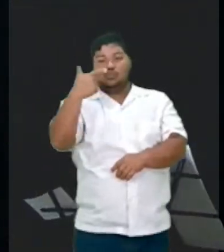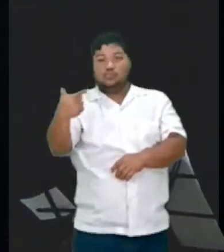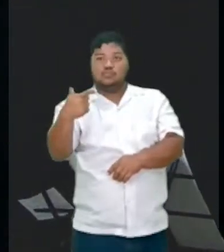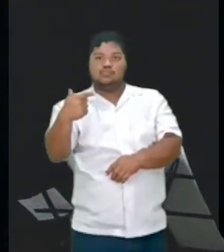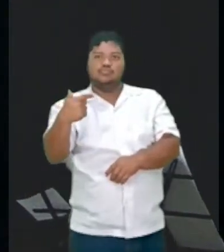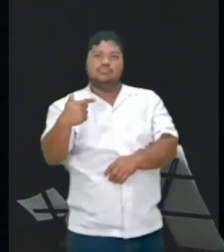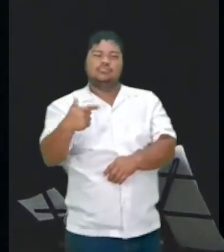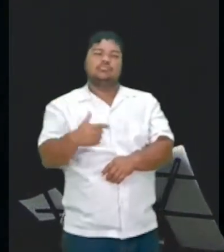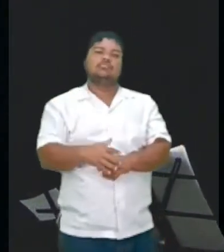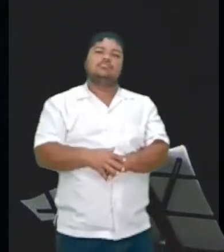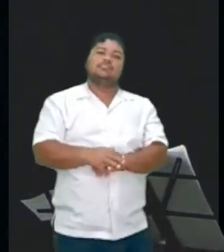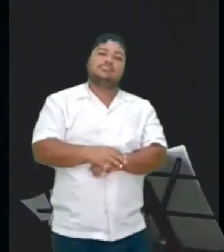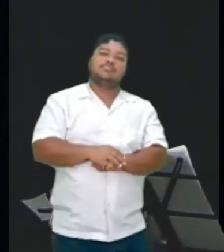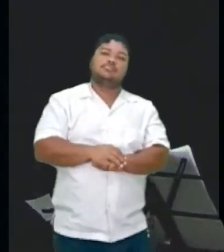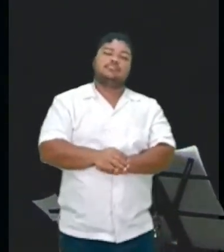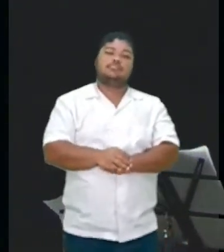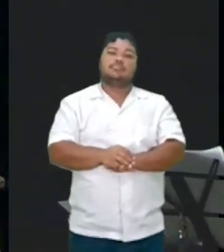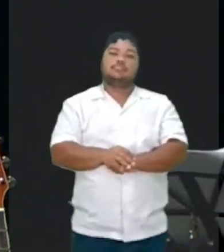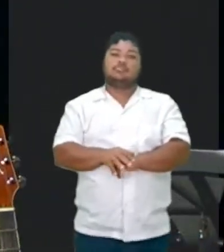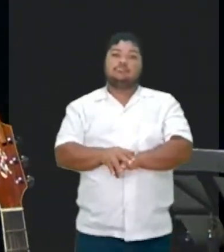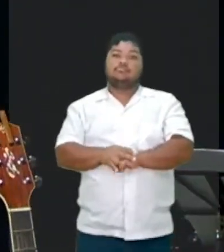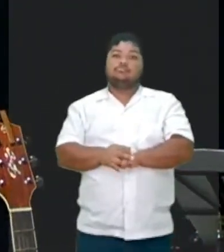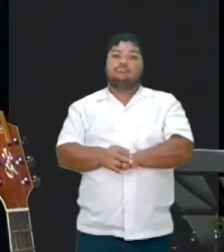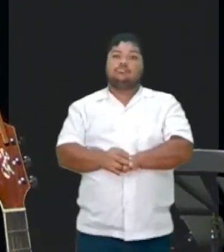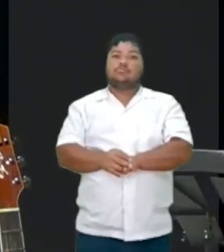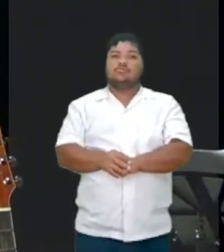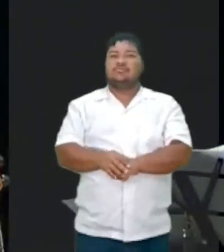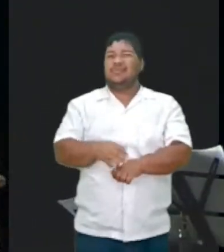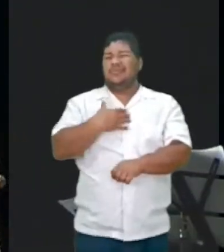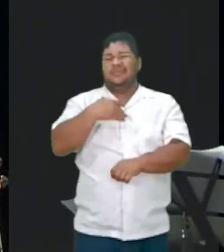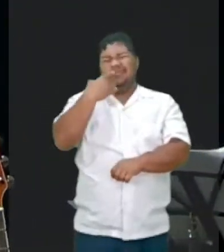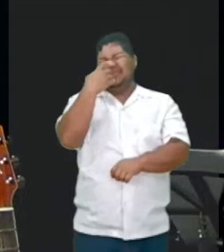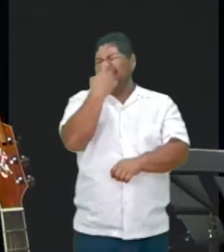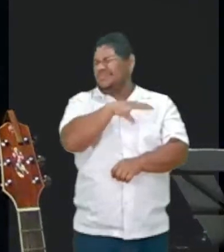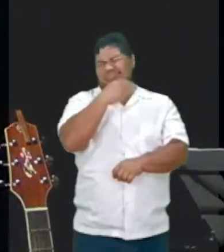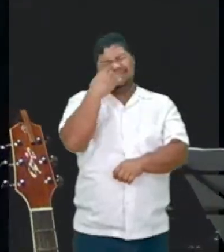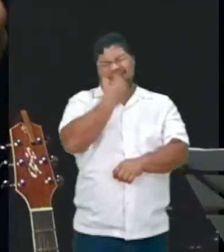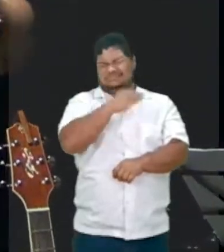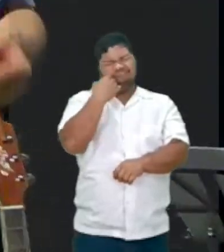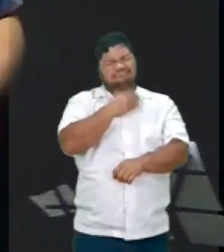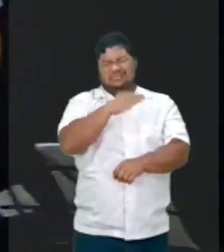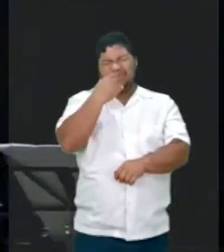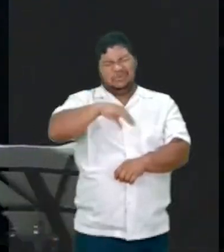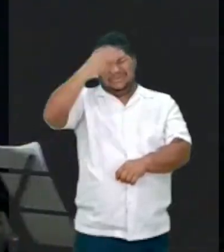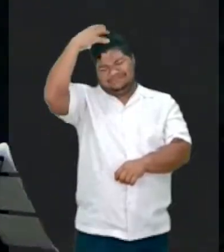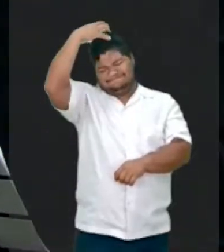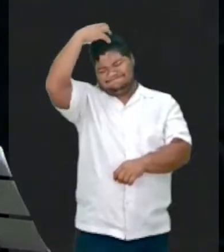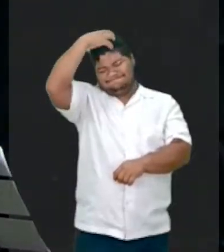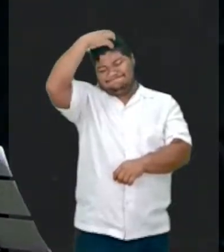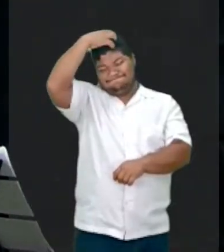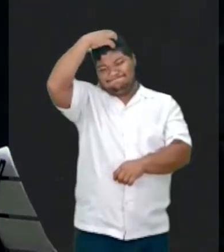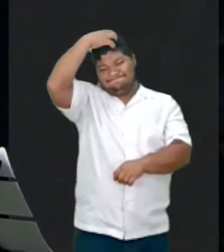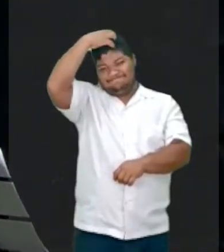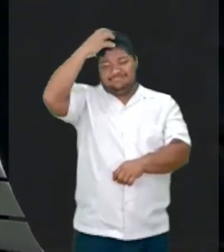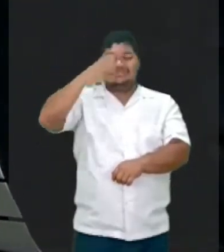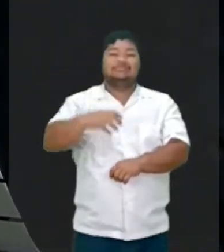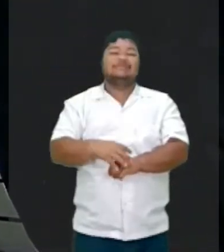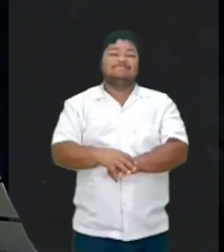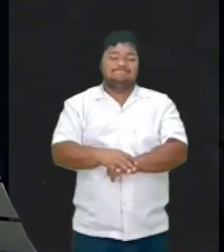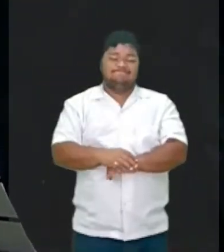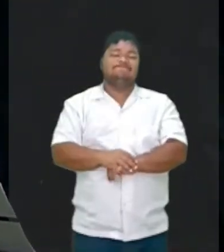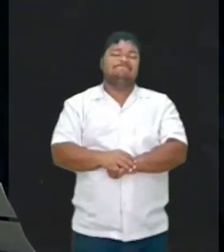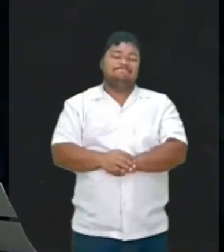período. Mas ele foi o pior rei de toda a história do Reino do Sul, da nação de